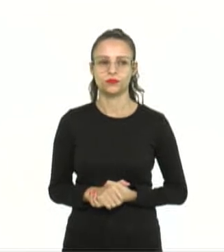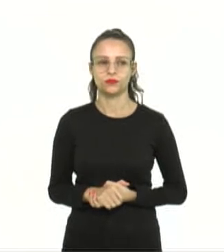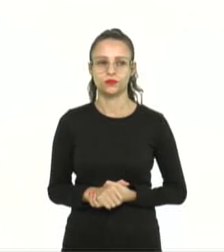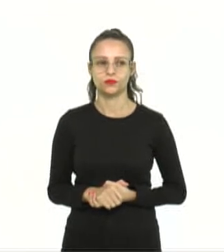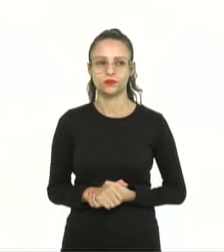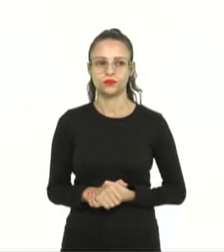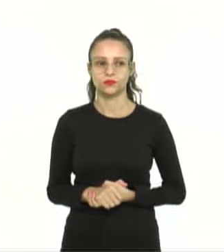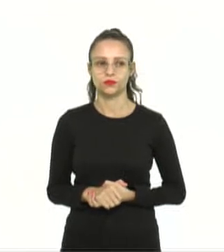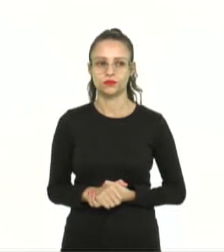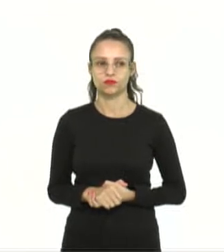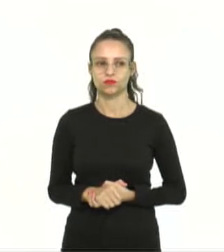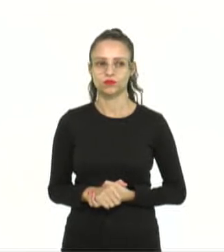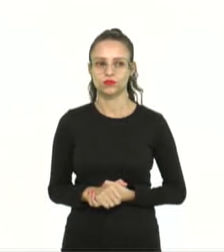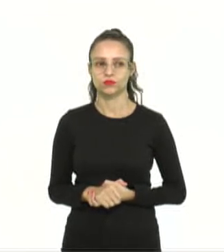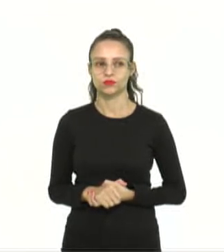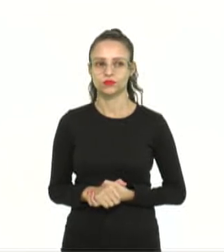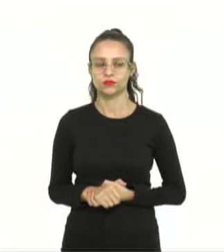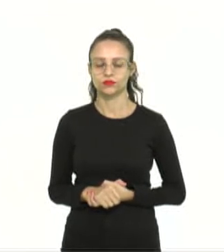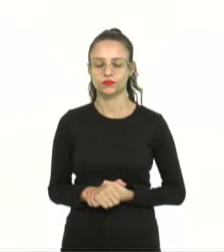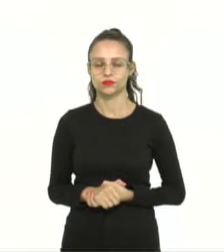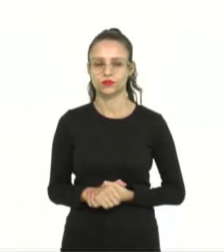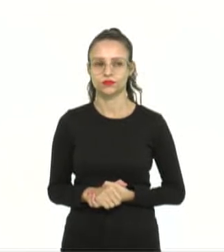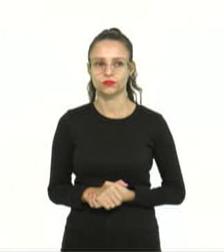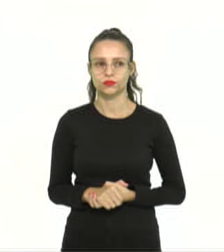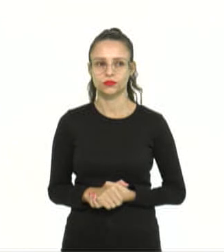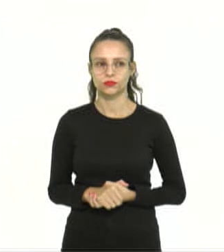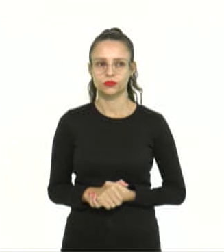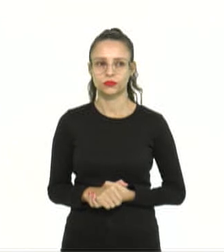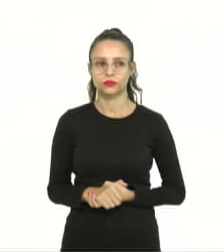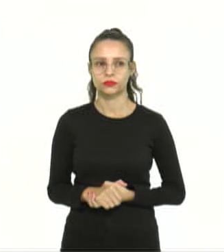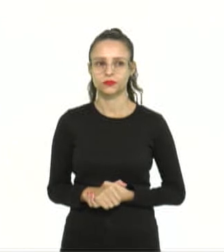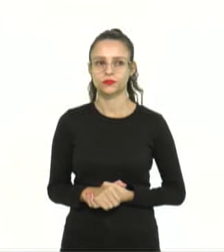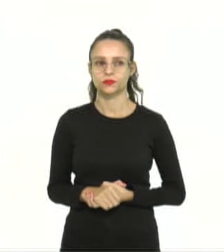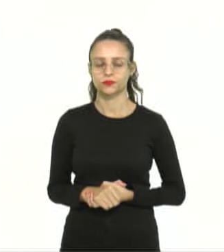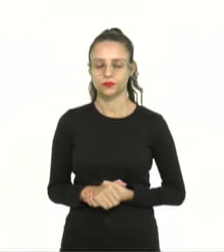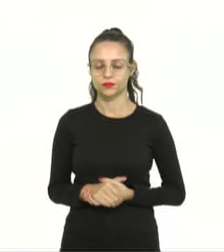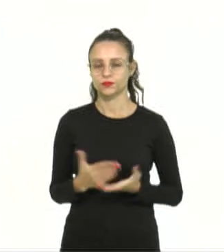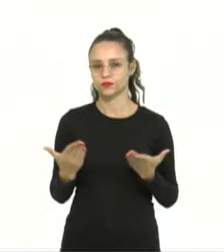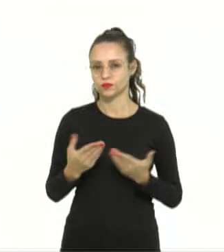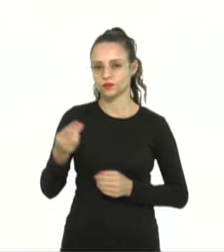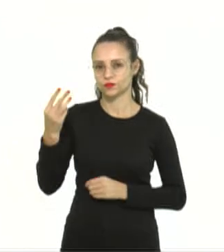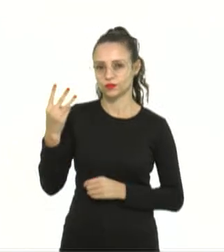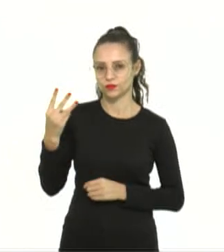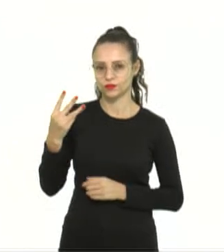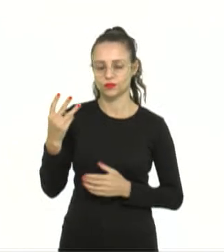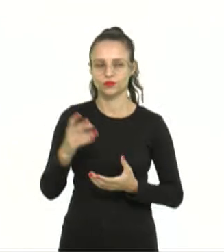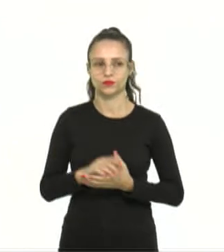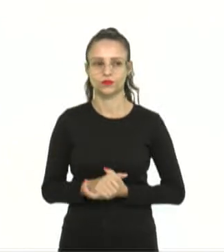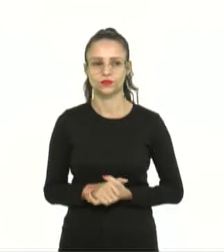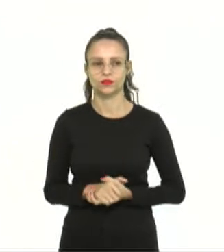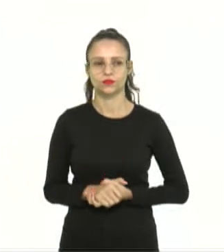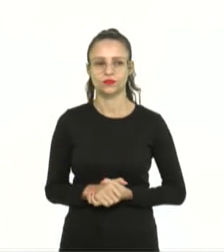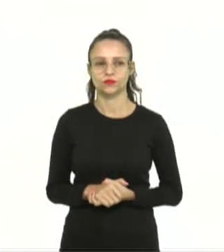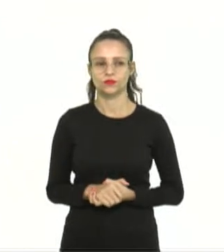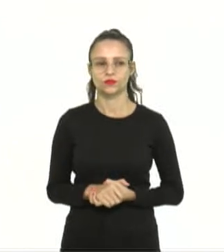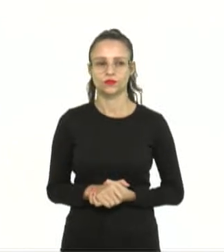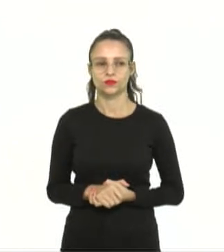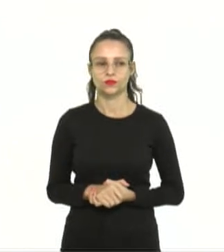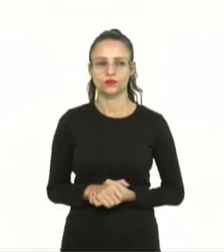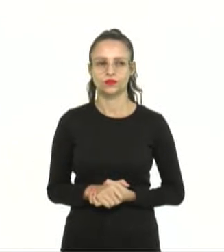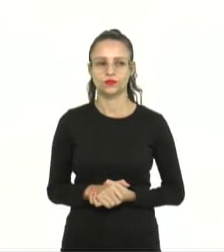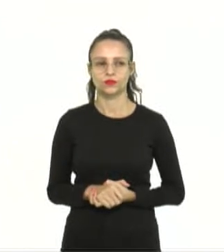diciembre? Nochevieja ou hora buena? Preste atenção. El pesebre, uno de los elementos